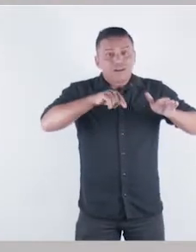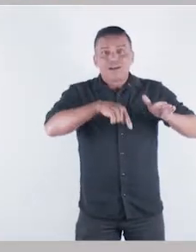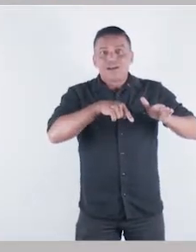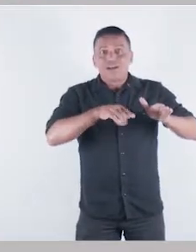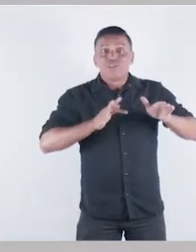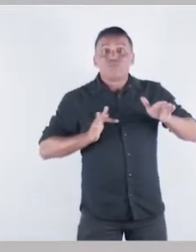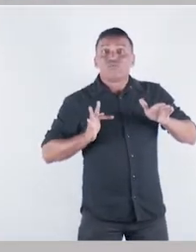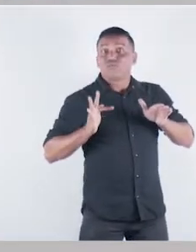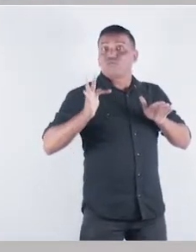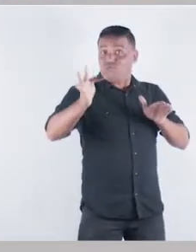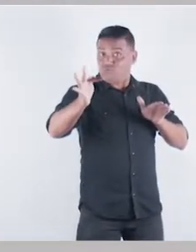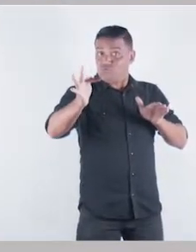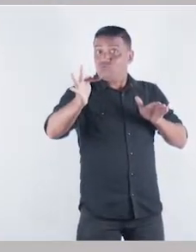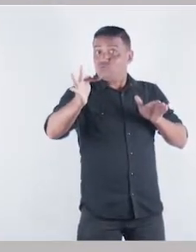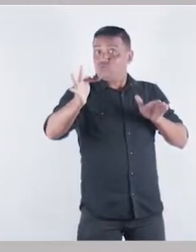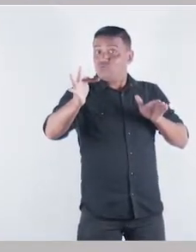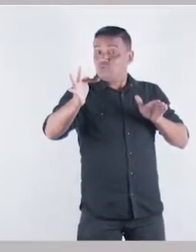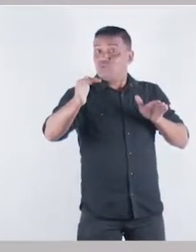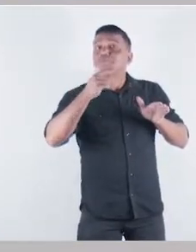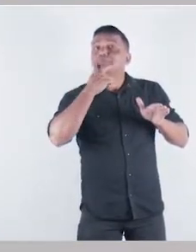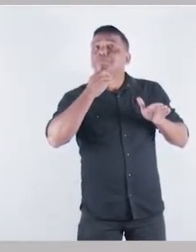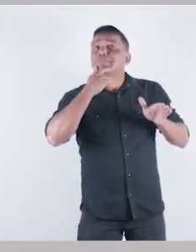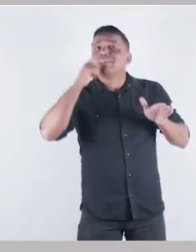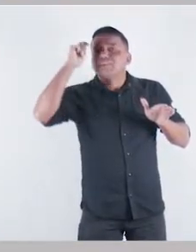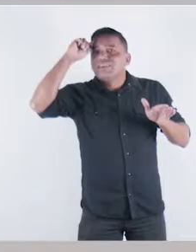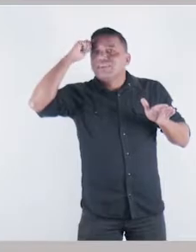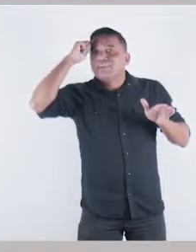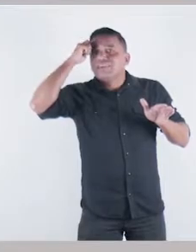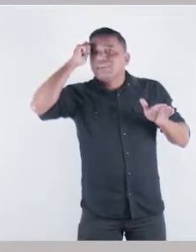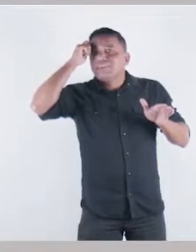breve mesmo, esse menino que